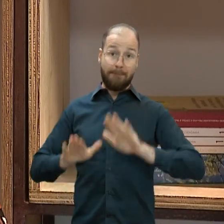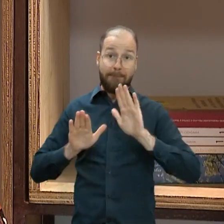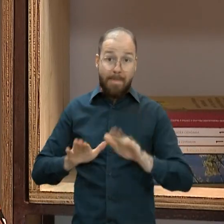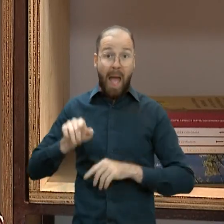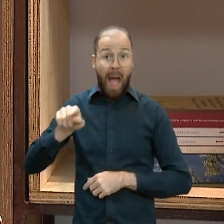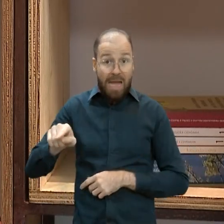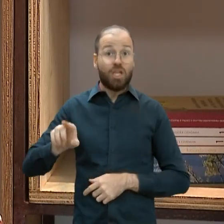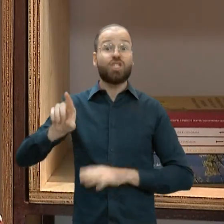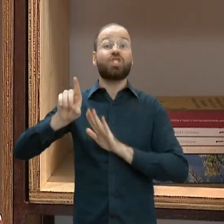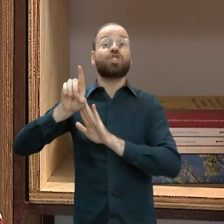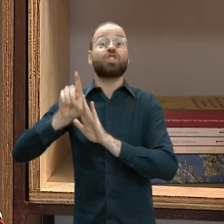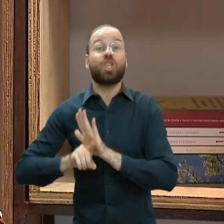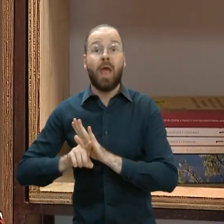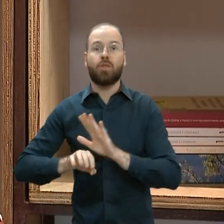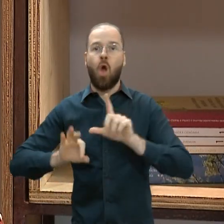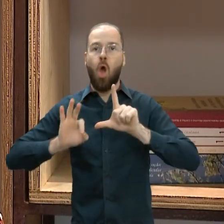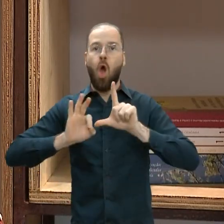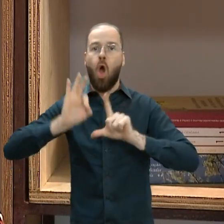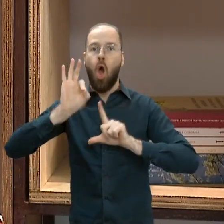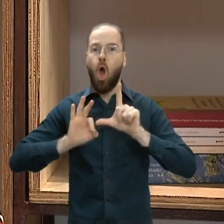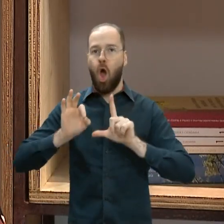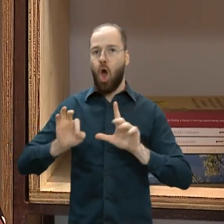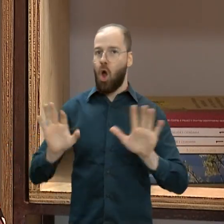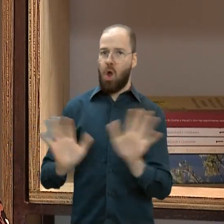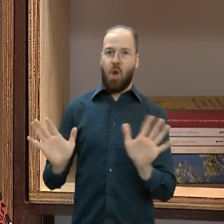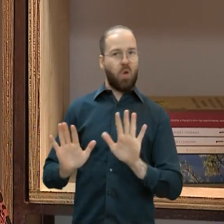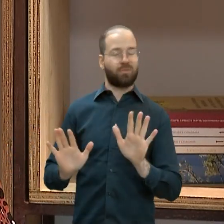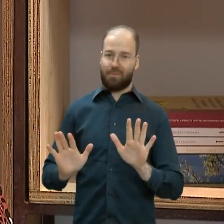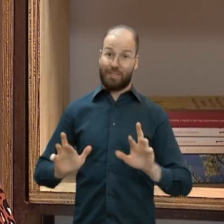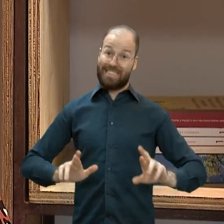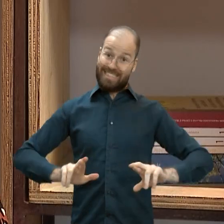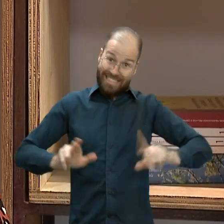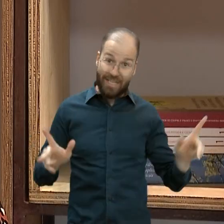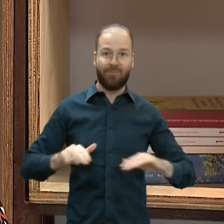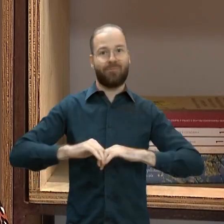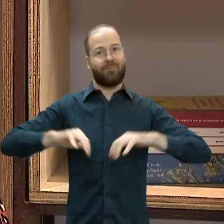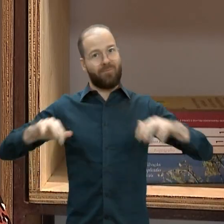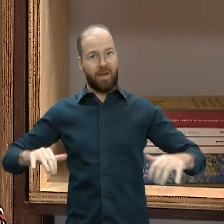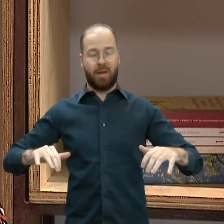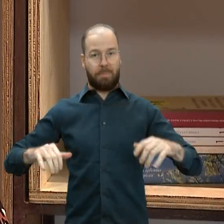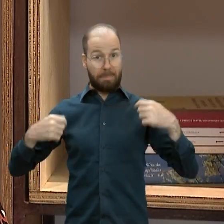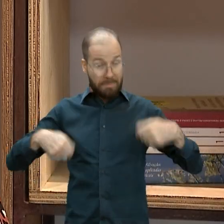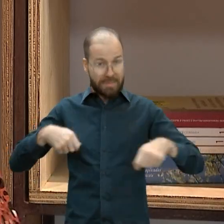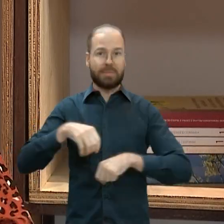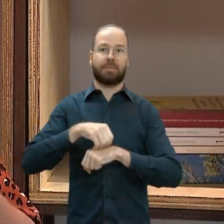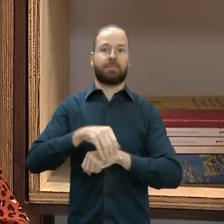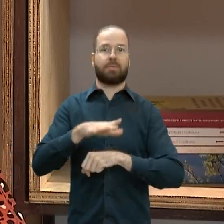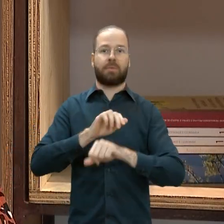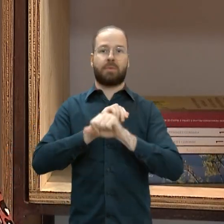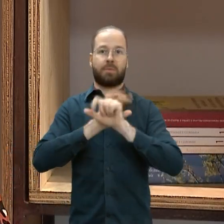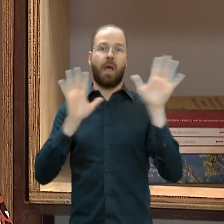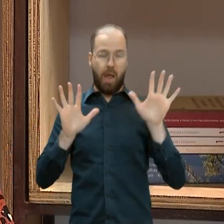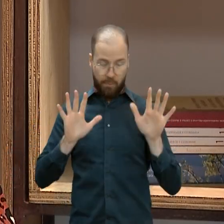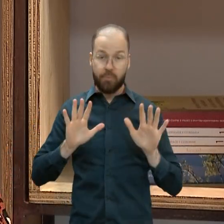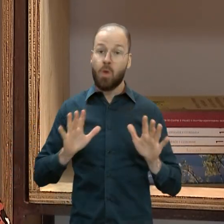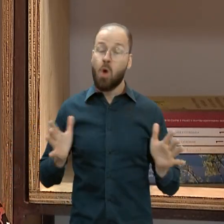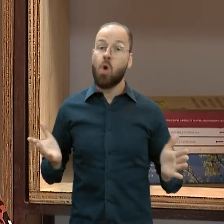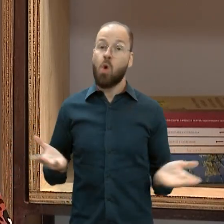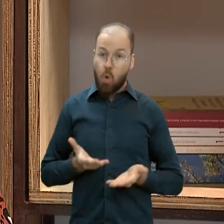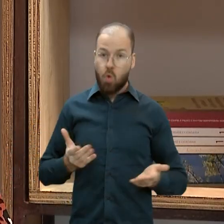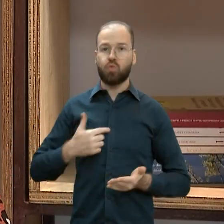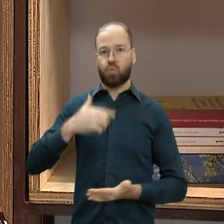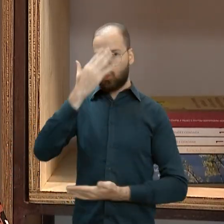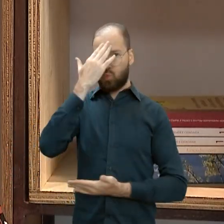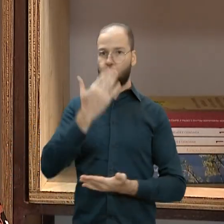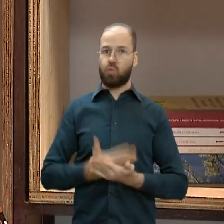tem que ficar muito claro, né? Então, as pessoas hoje, elas acreditam, eu sinto muito como, estando